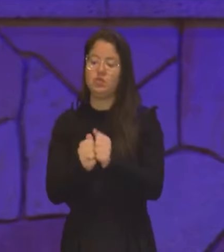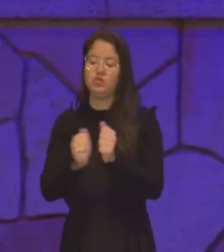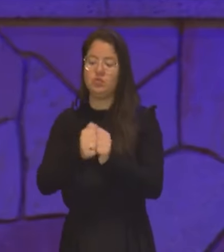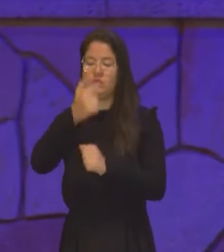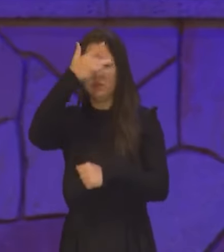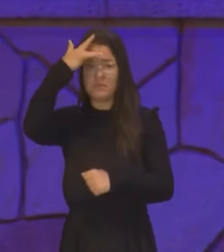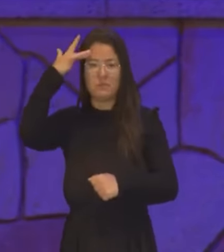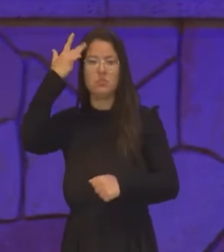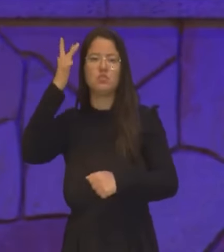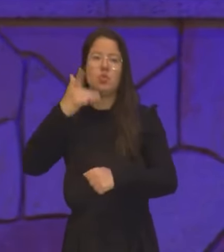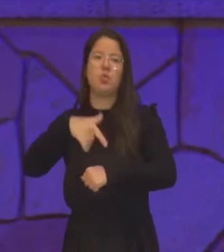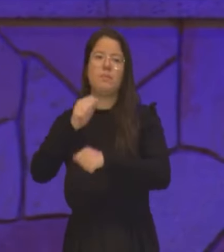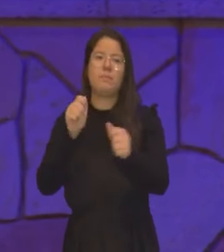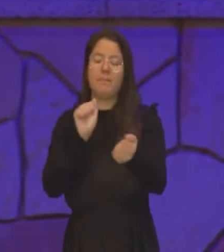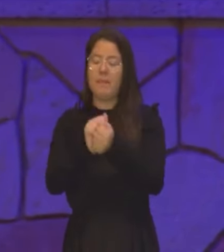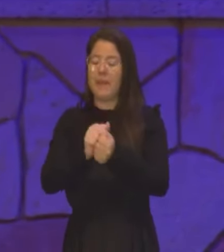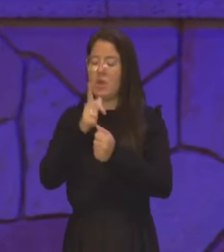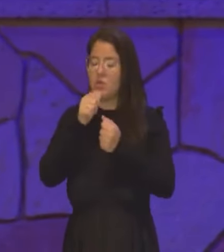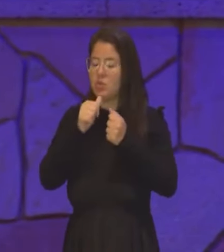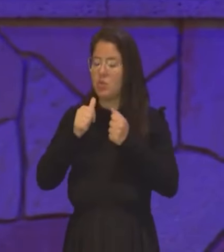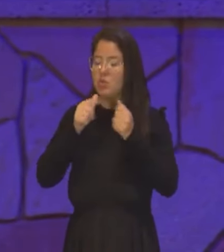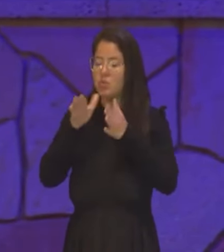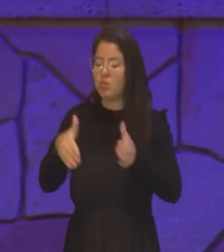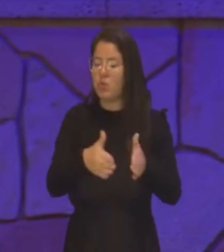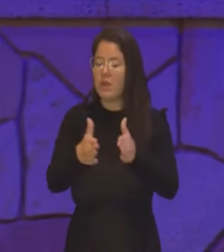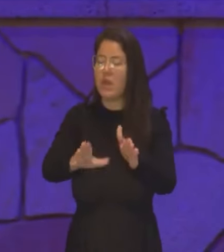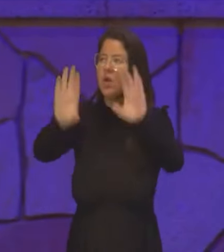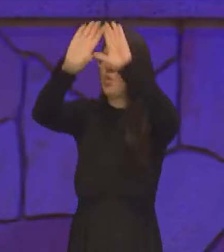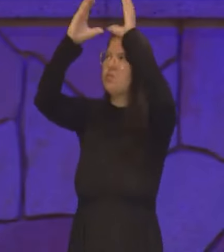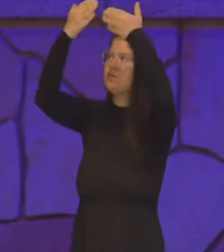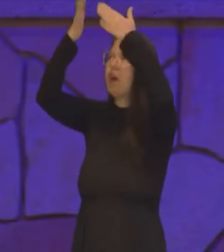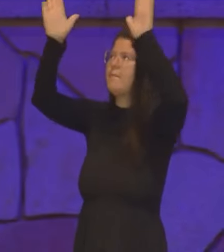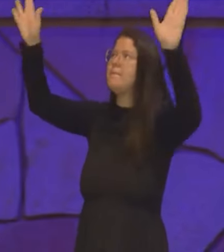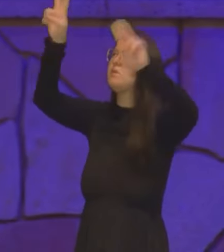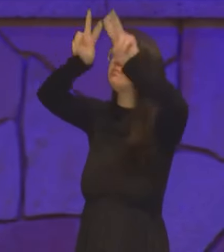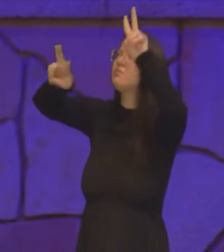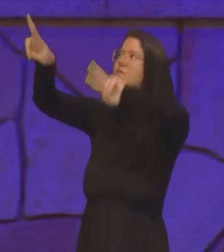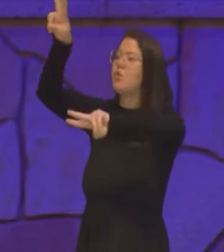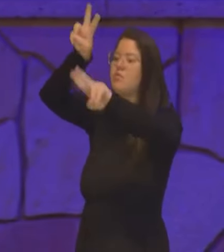Quebar, os céus se abriram e eu tive visões de Deus.